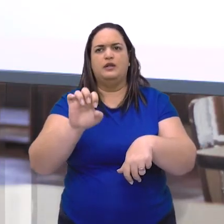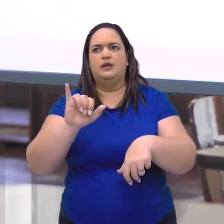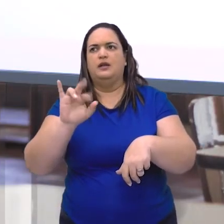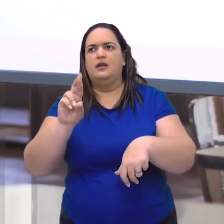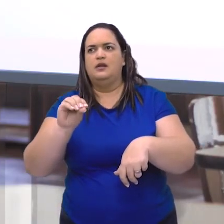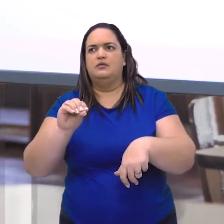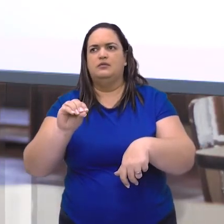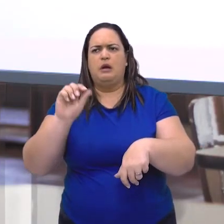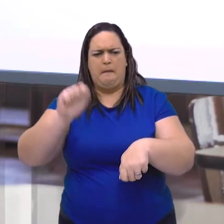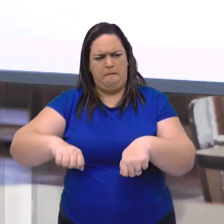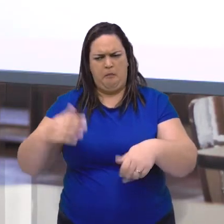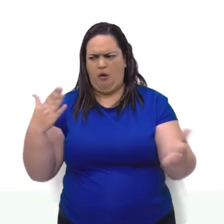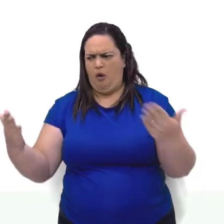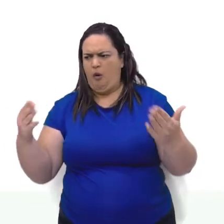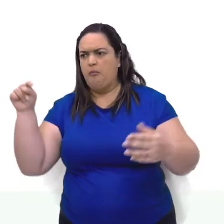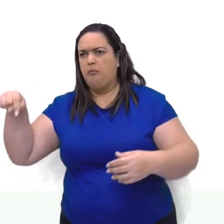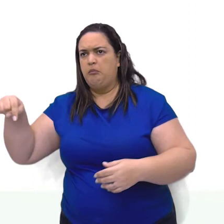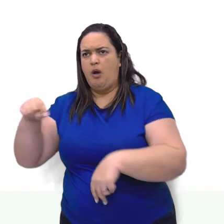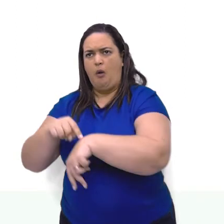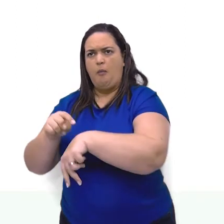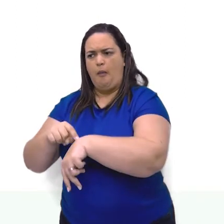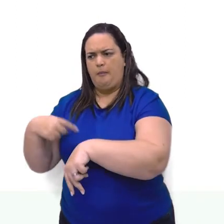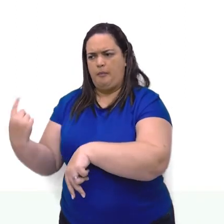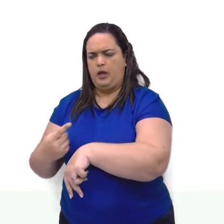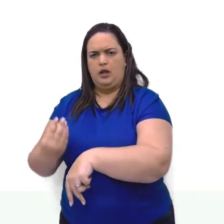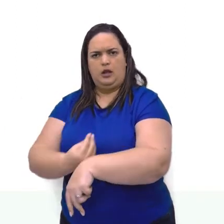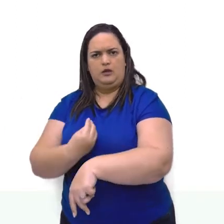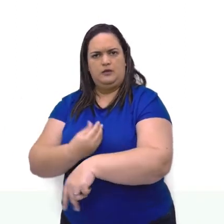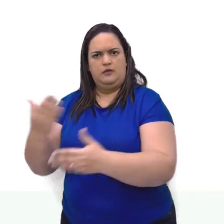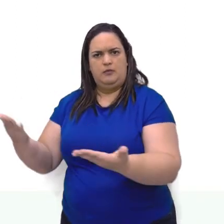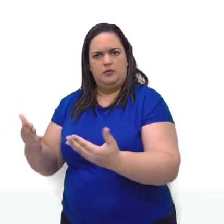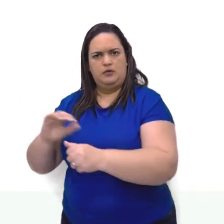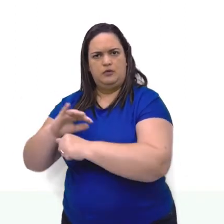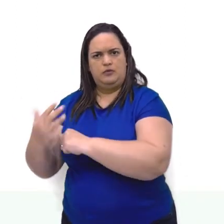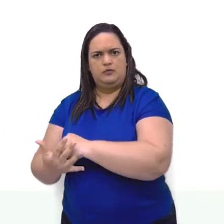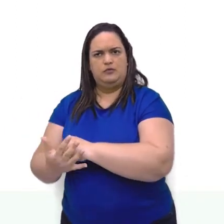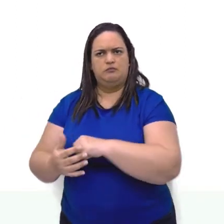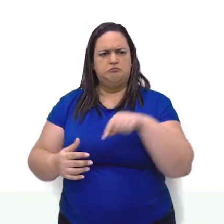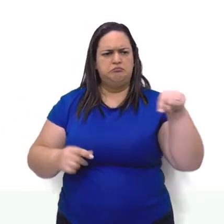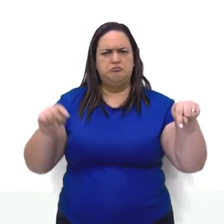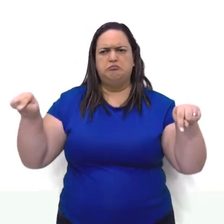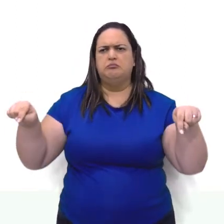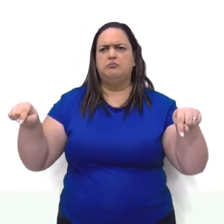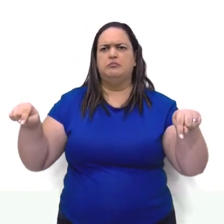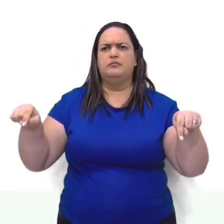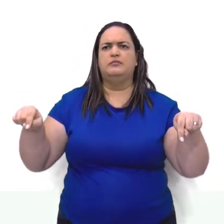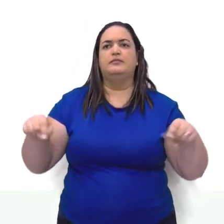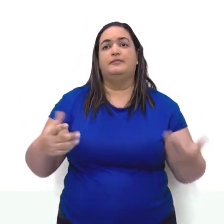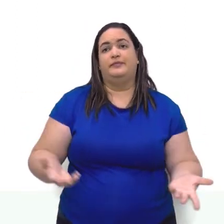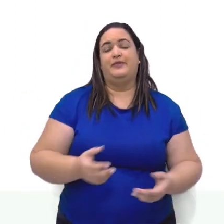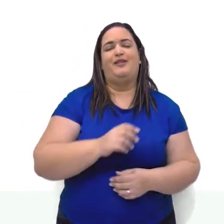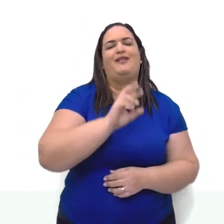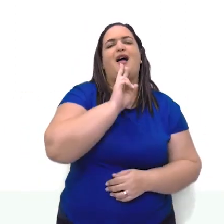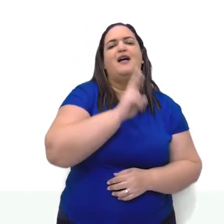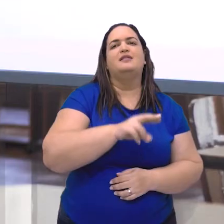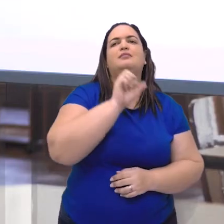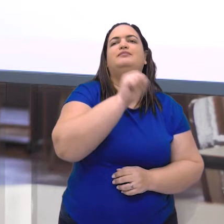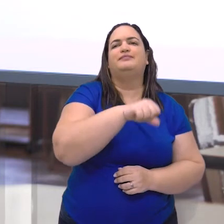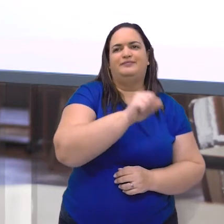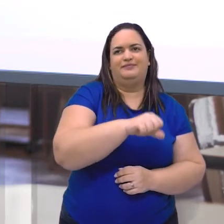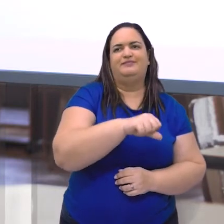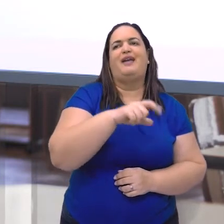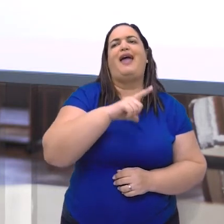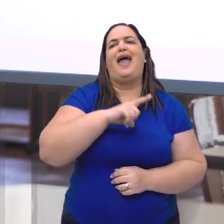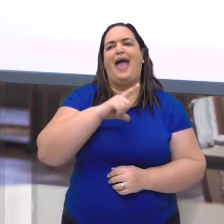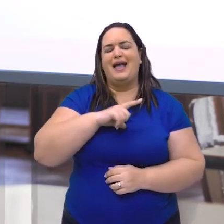Sim. Há muitas semelhanças entre a história contada no filme e a pandemia do coronavírus que estamos passando.